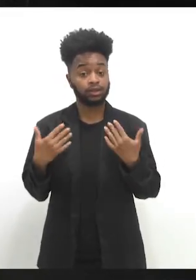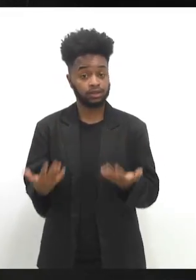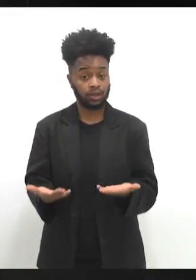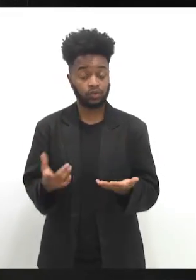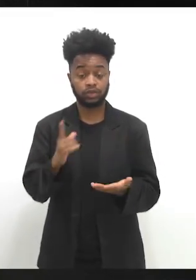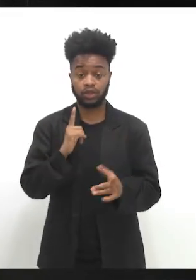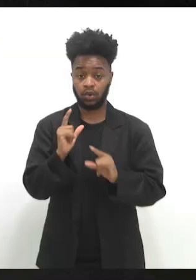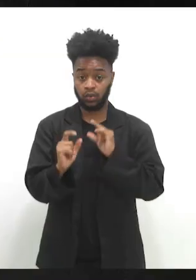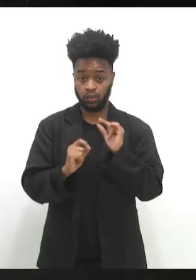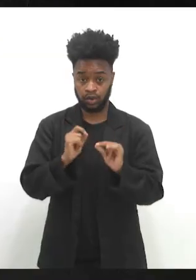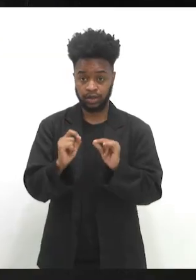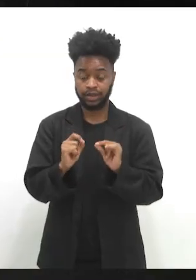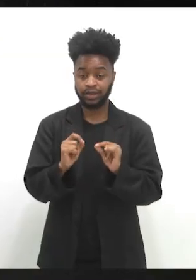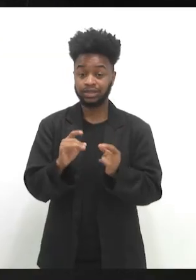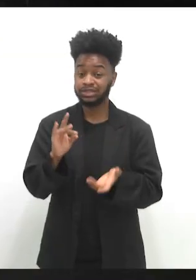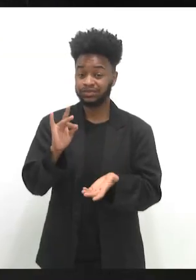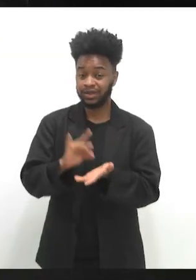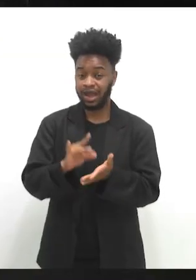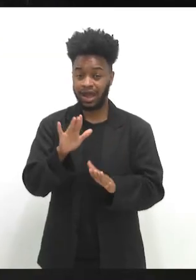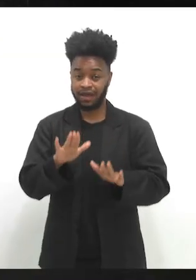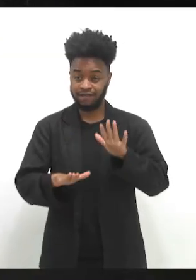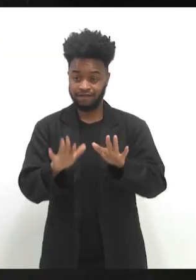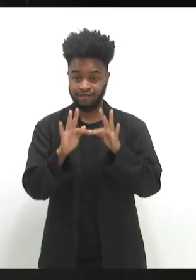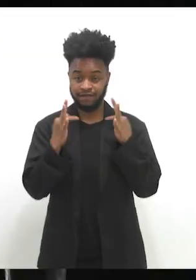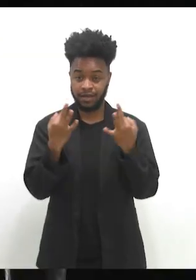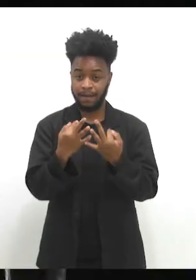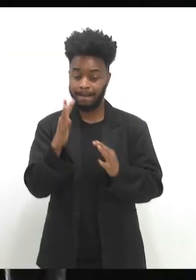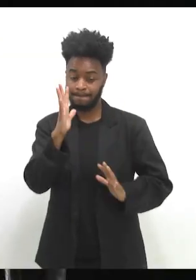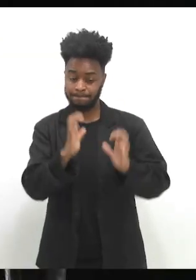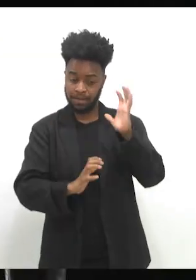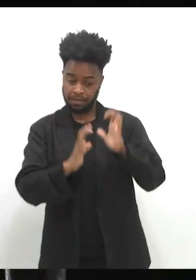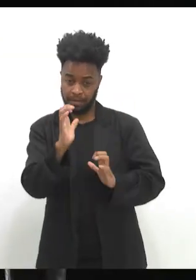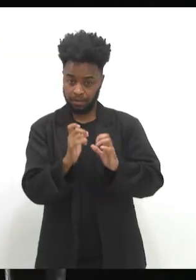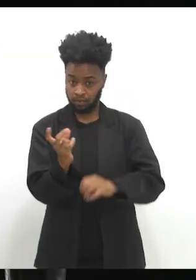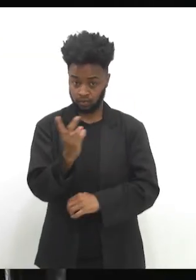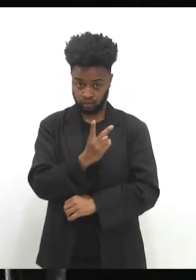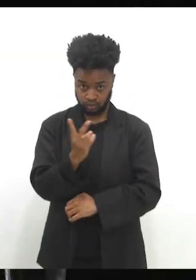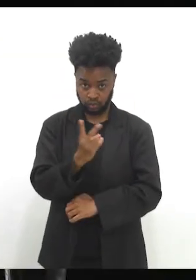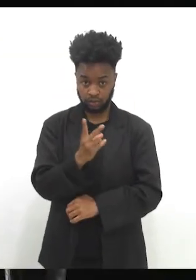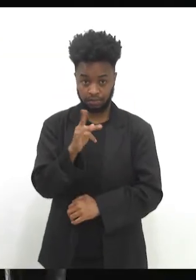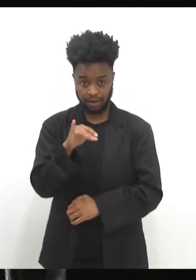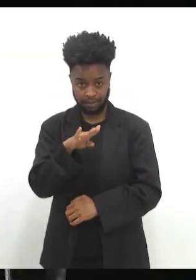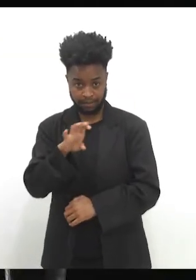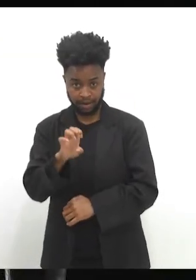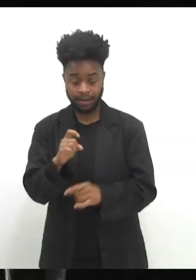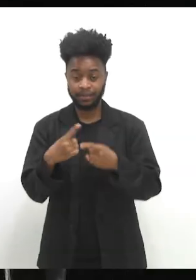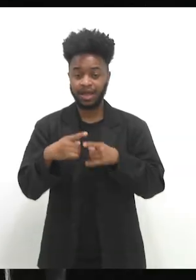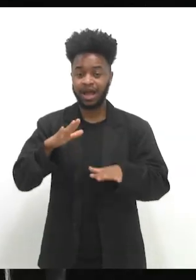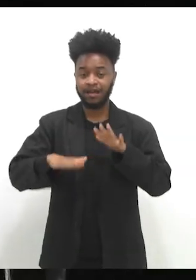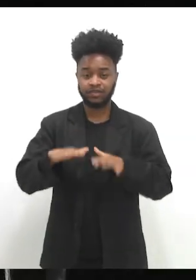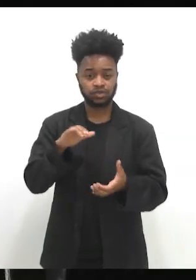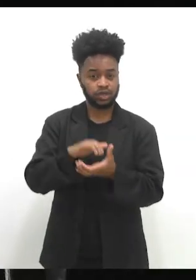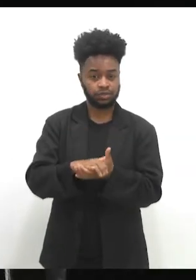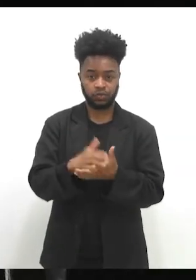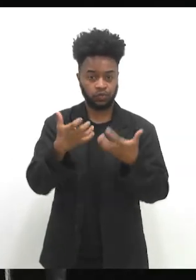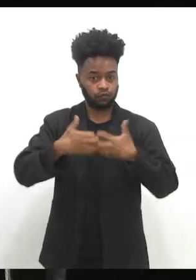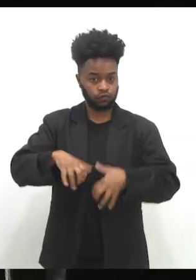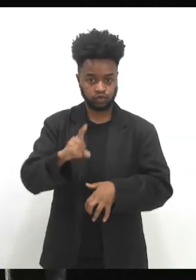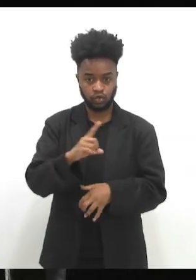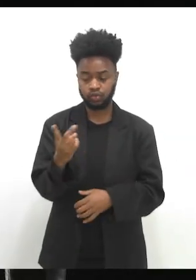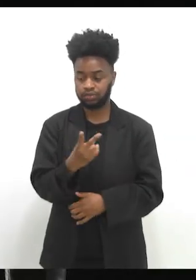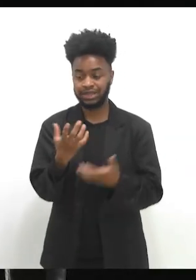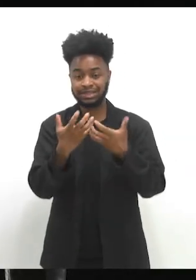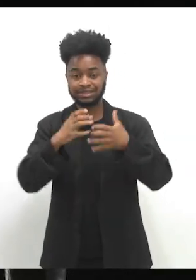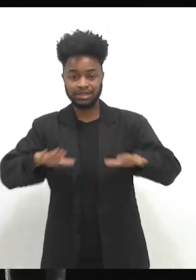que acontece? A verdade é que muitas vezes os genitores que acabam brigando entre si, né? Às vezes aquela relação não dá certo e